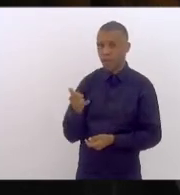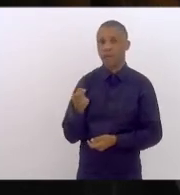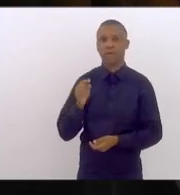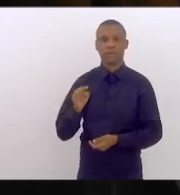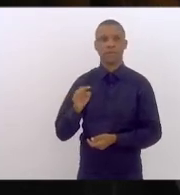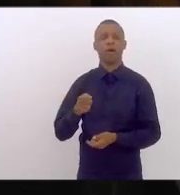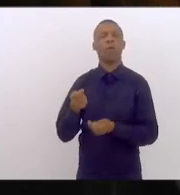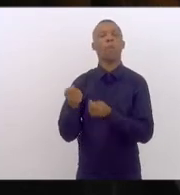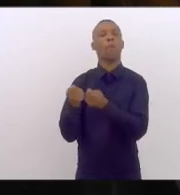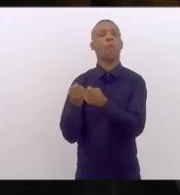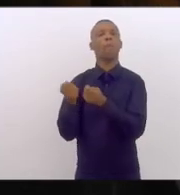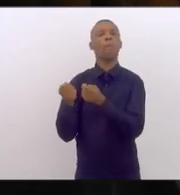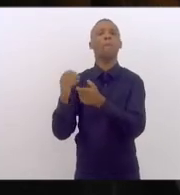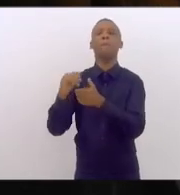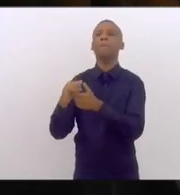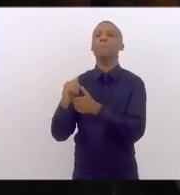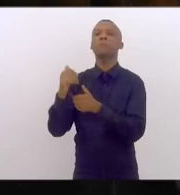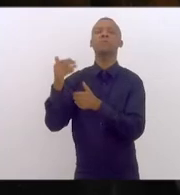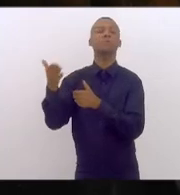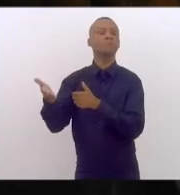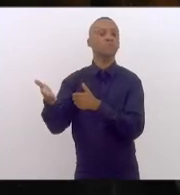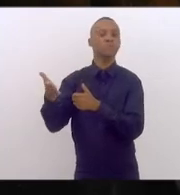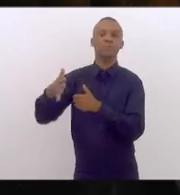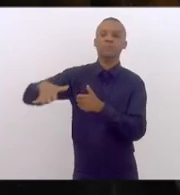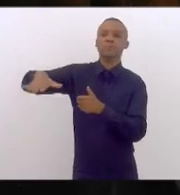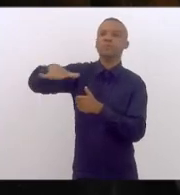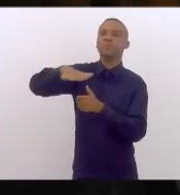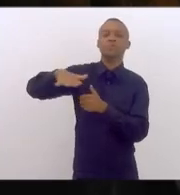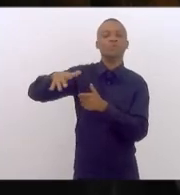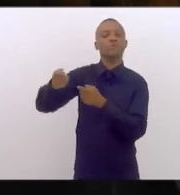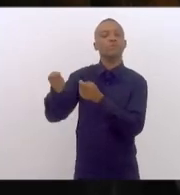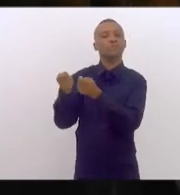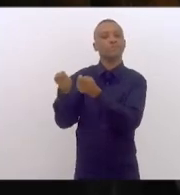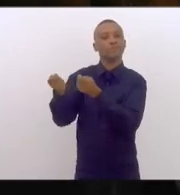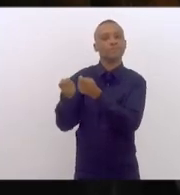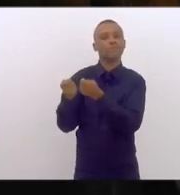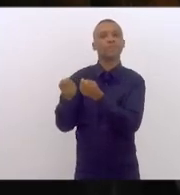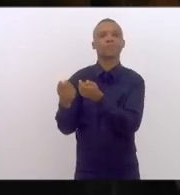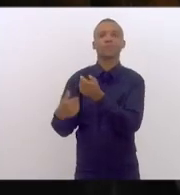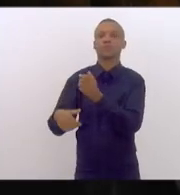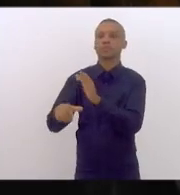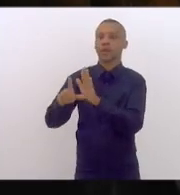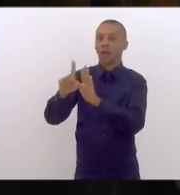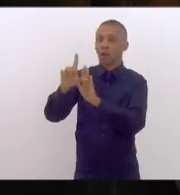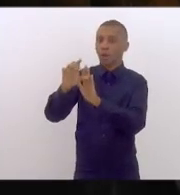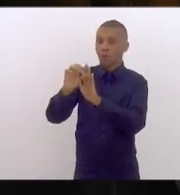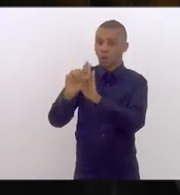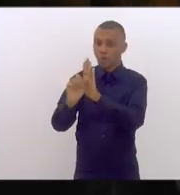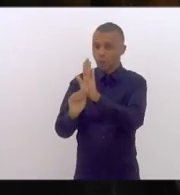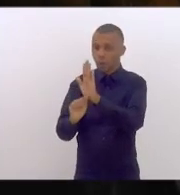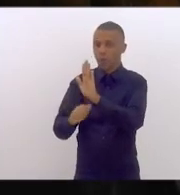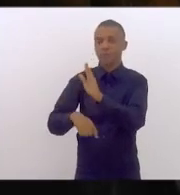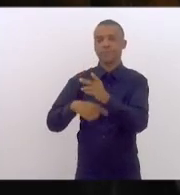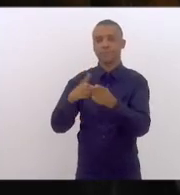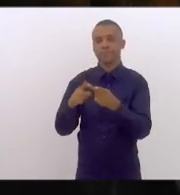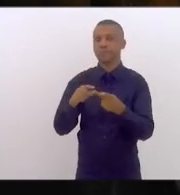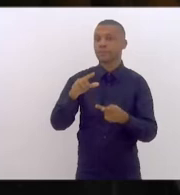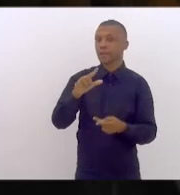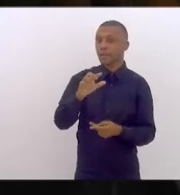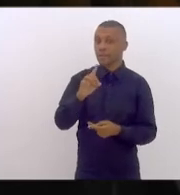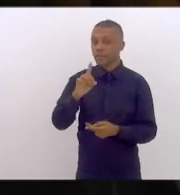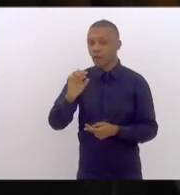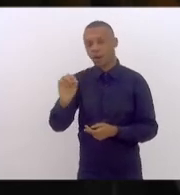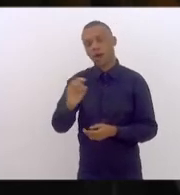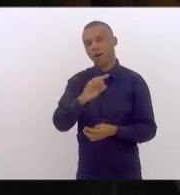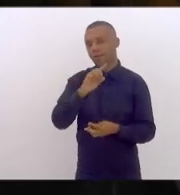o controle externo através da Loa da LDO